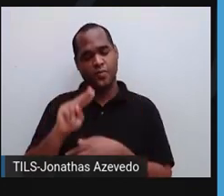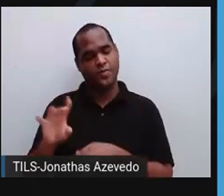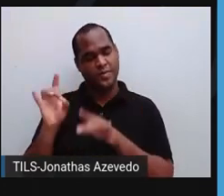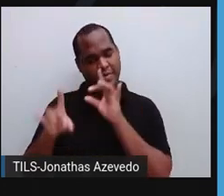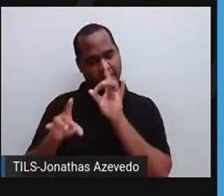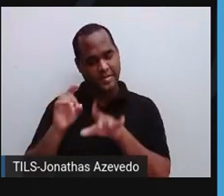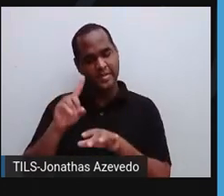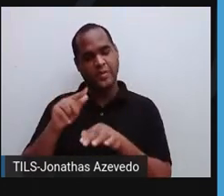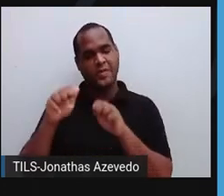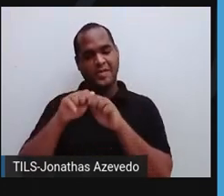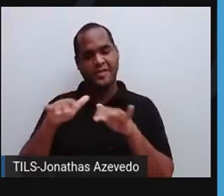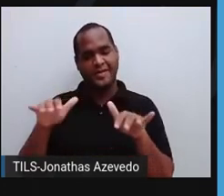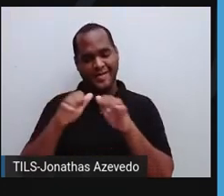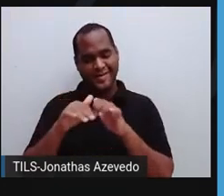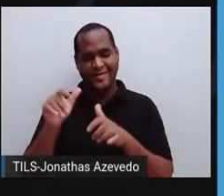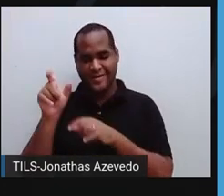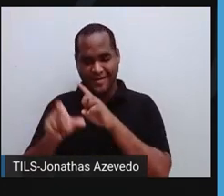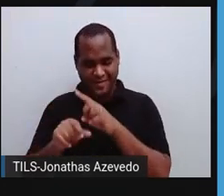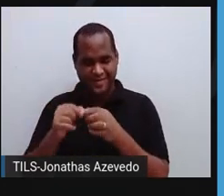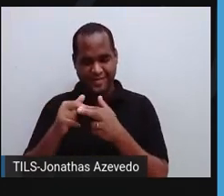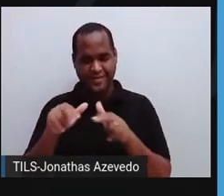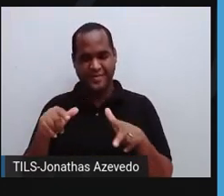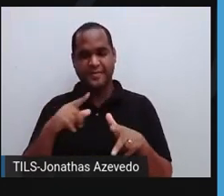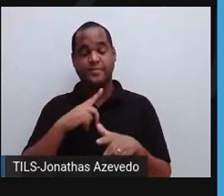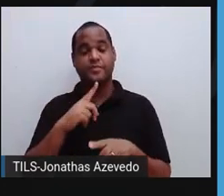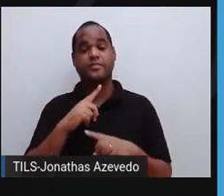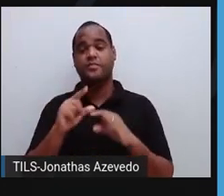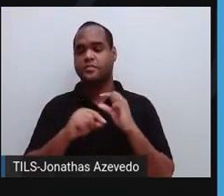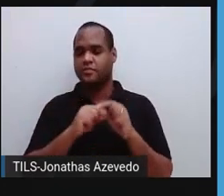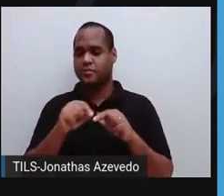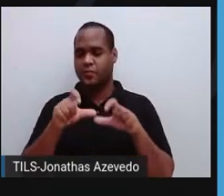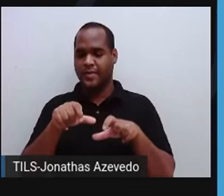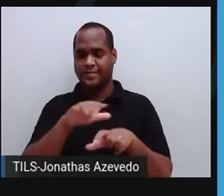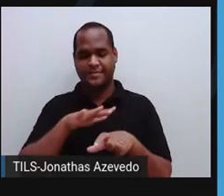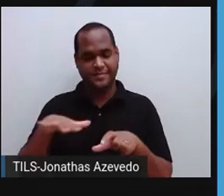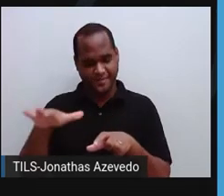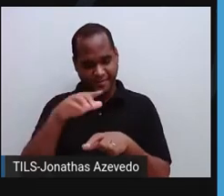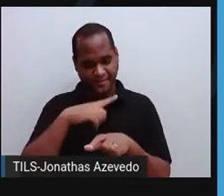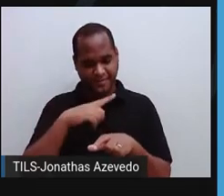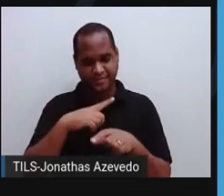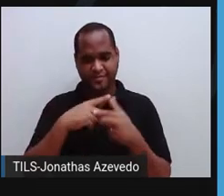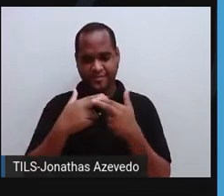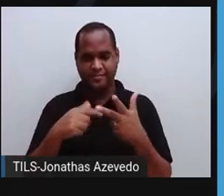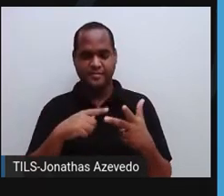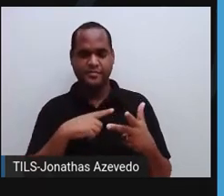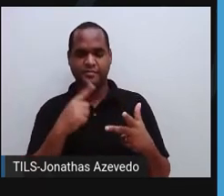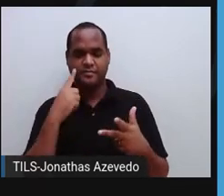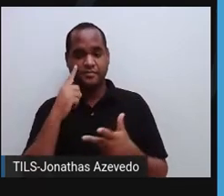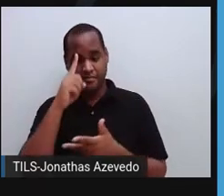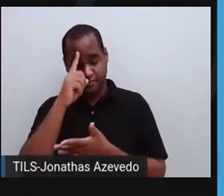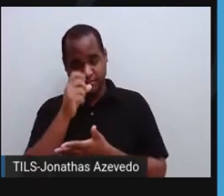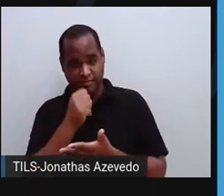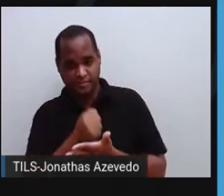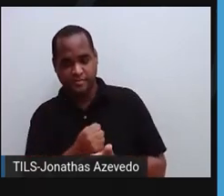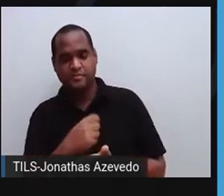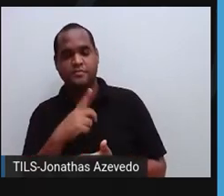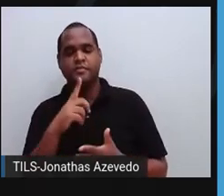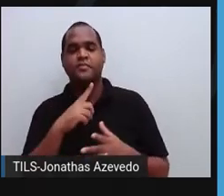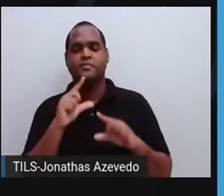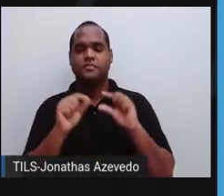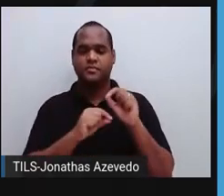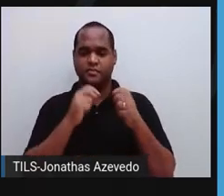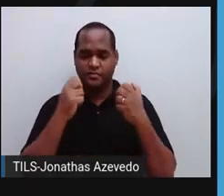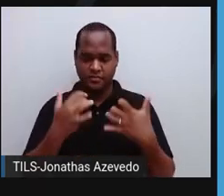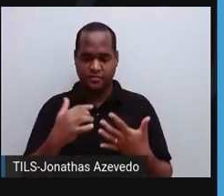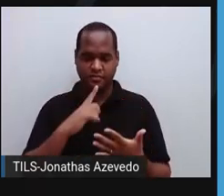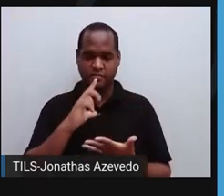da transmissão dos caracteres adquiridos. O meio ambiente estaria ali determinando para que esse ser pudesse ter